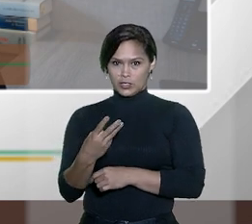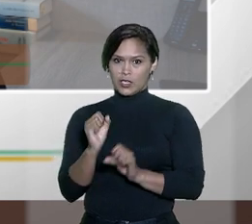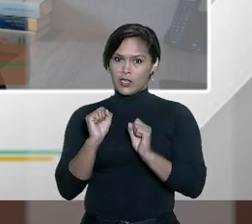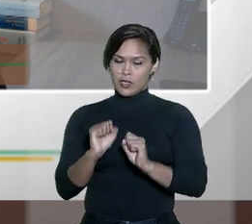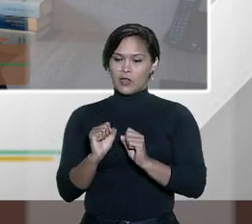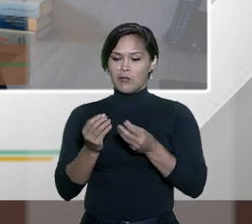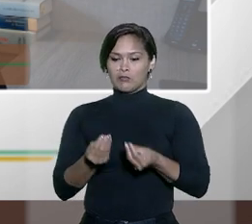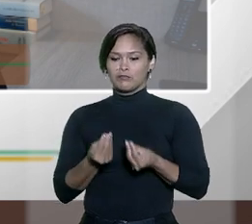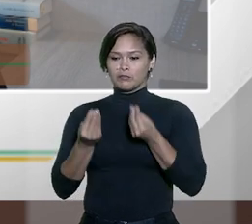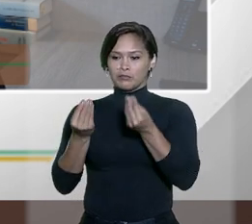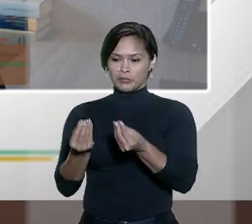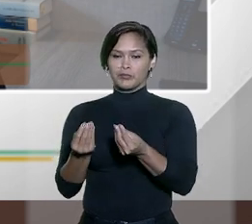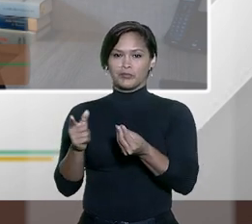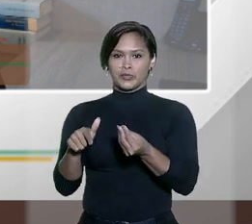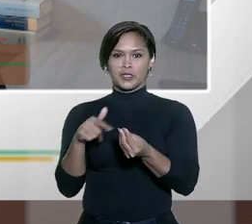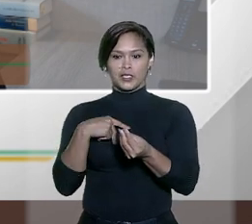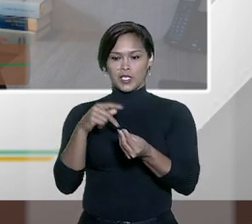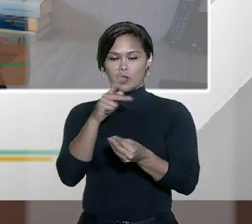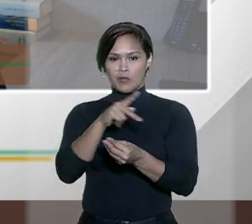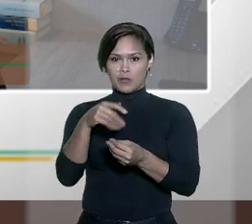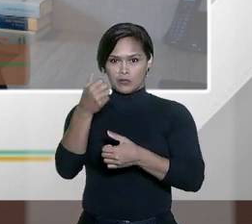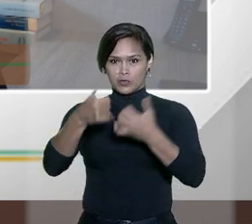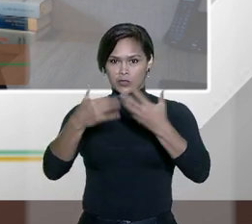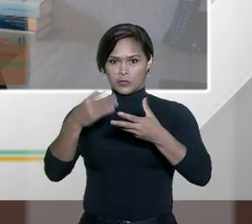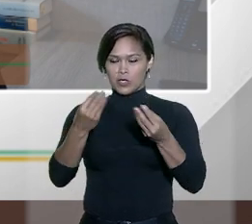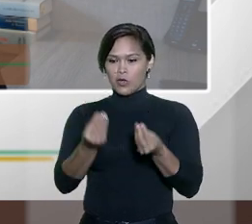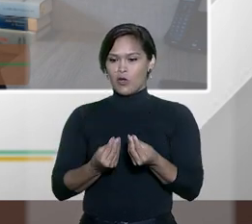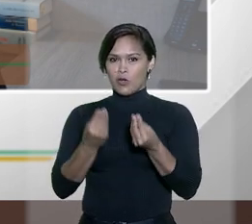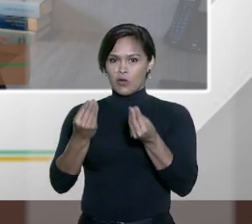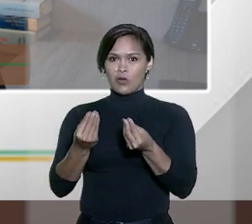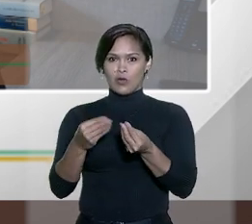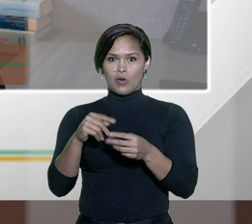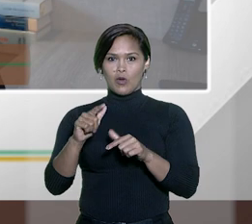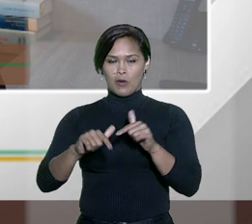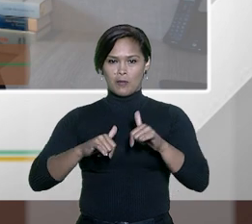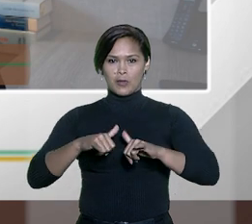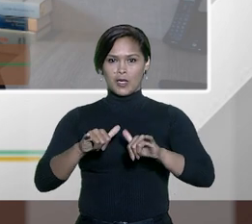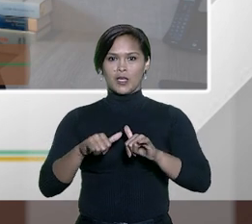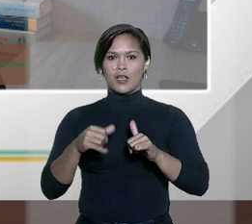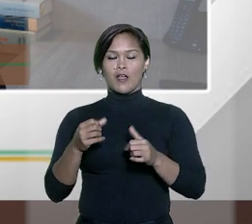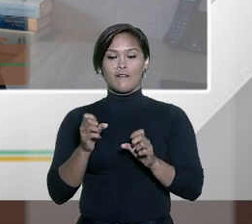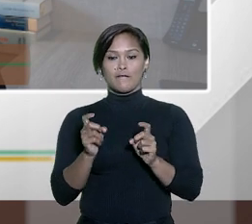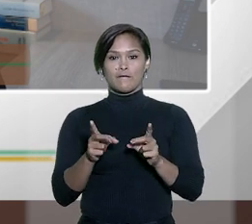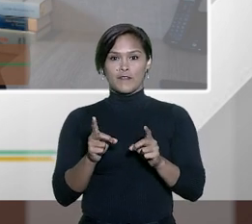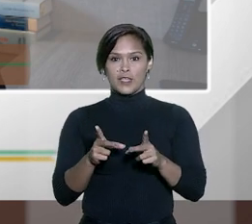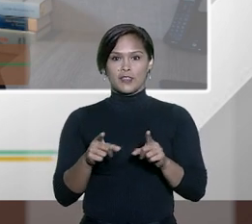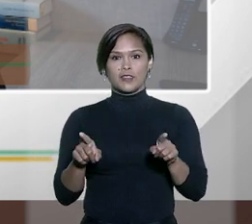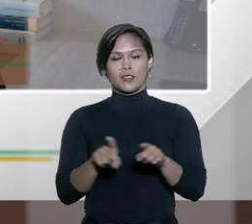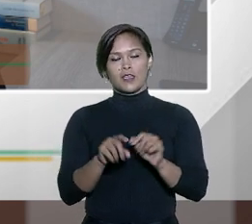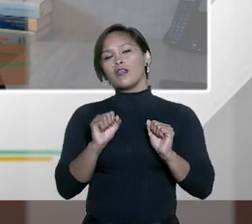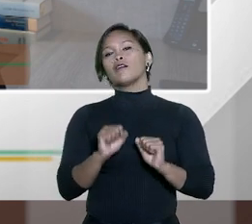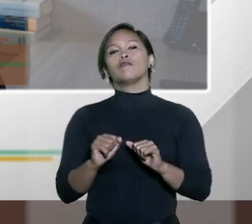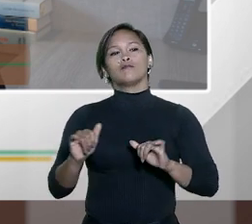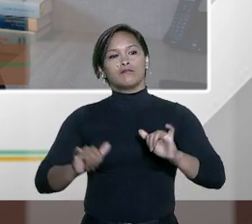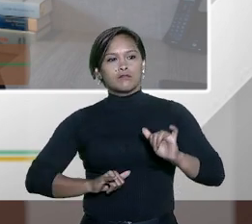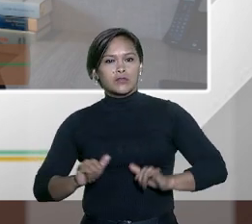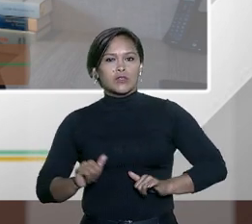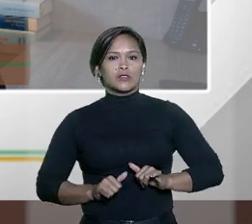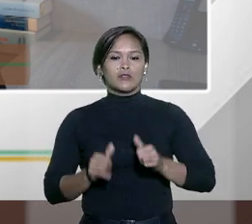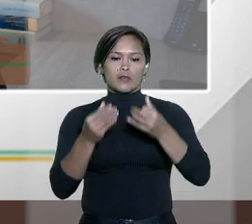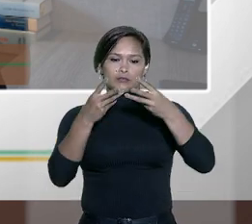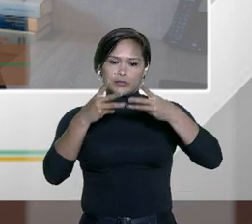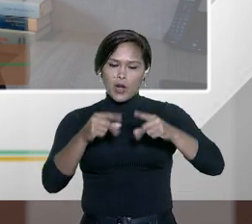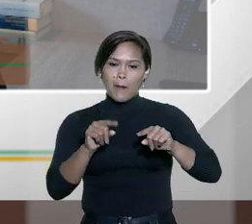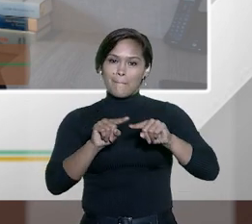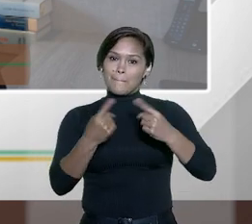posso ceder, né, como o Dr. Marcos explicou, né, no mercado de precatórios, ceder, vender o meu precatório, vou sofrer um certo